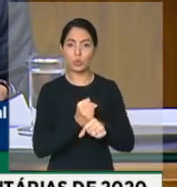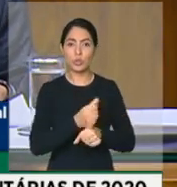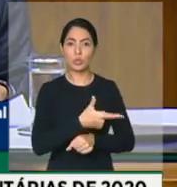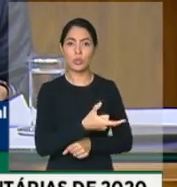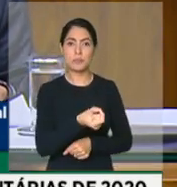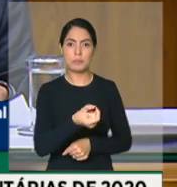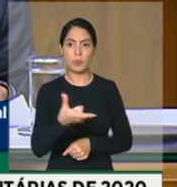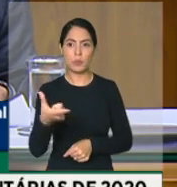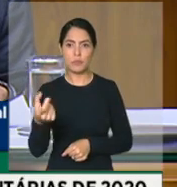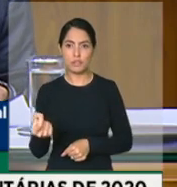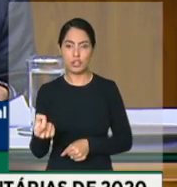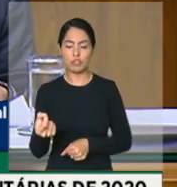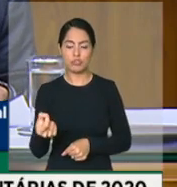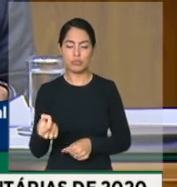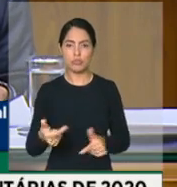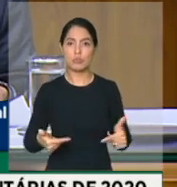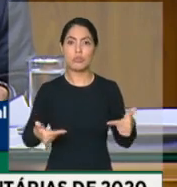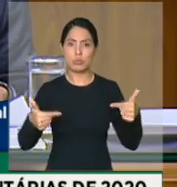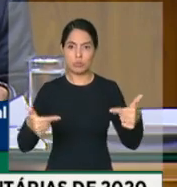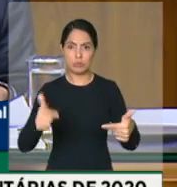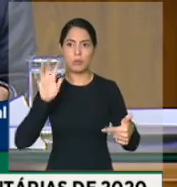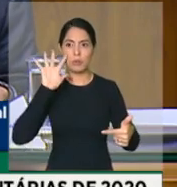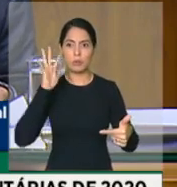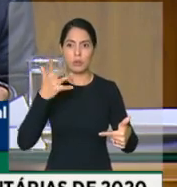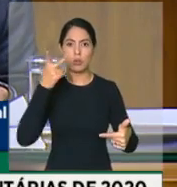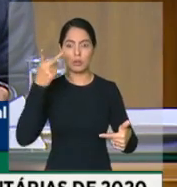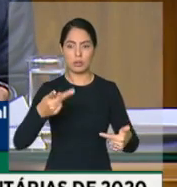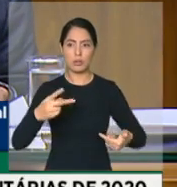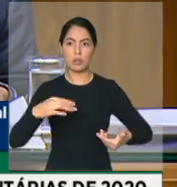a deliberação das matérias de competência do Congresso Nacional